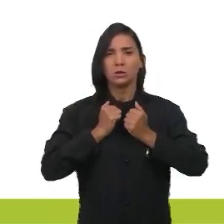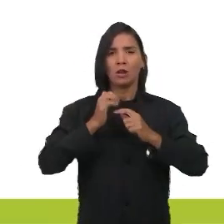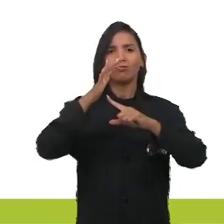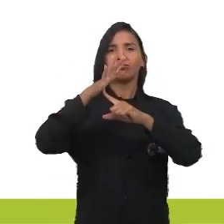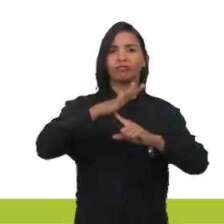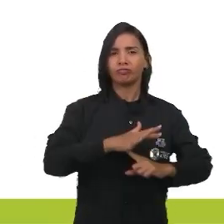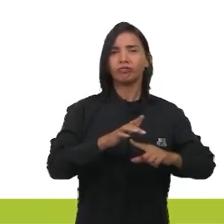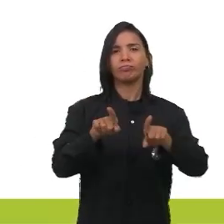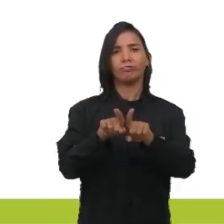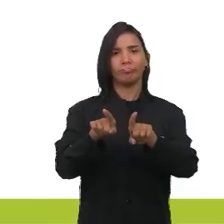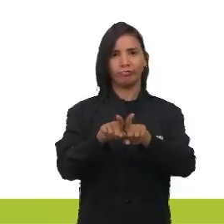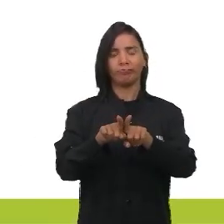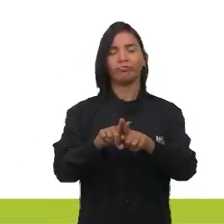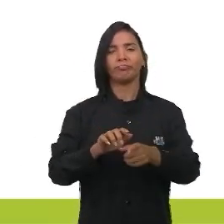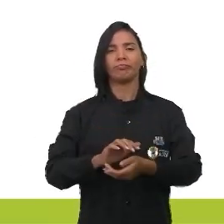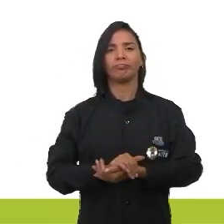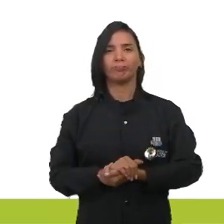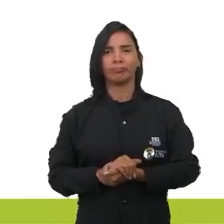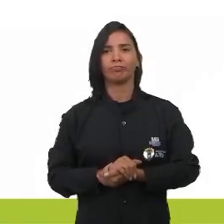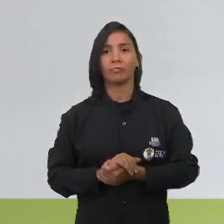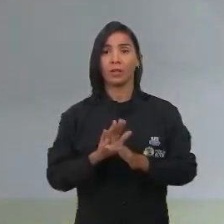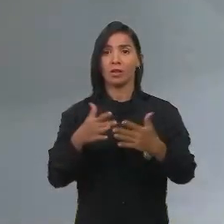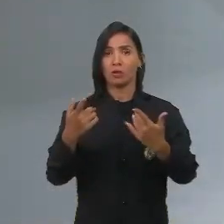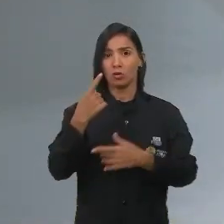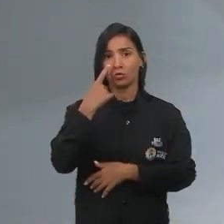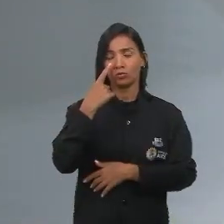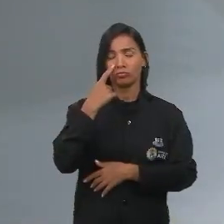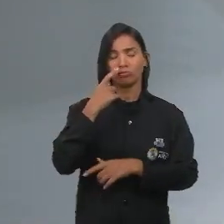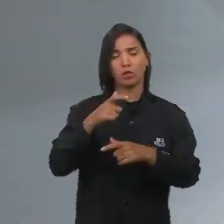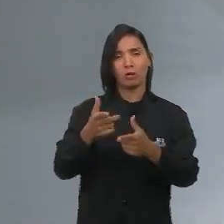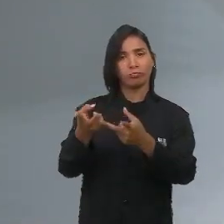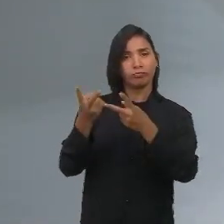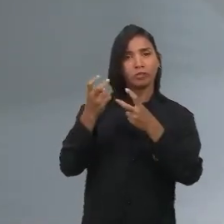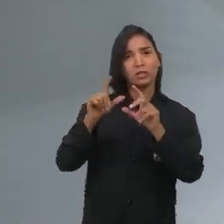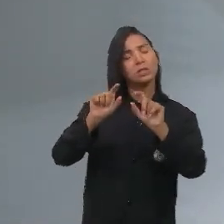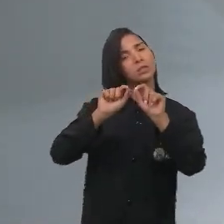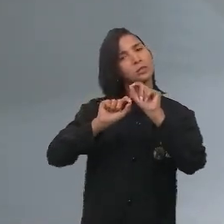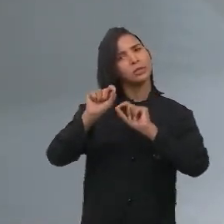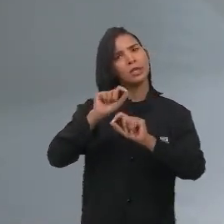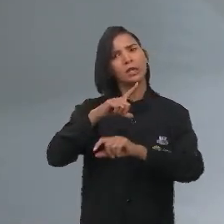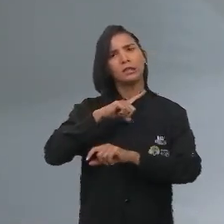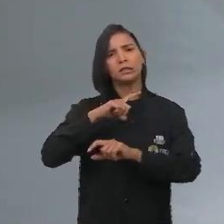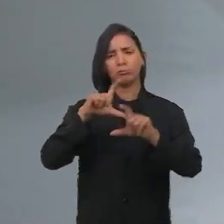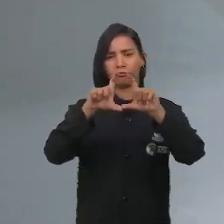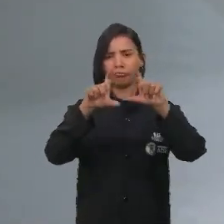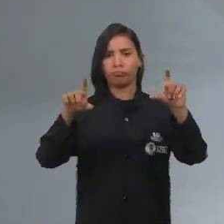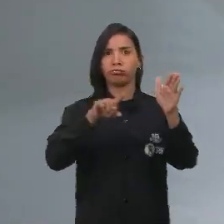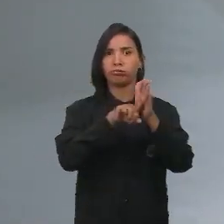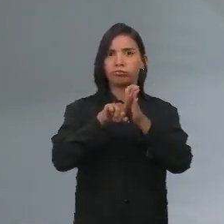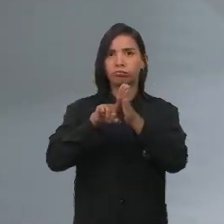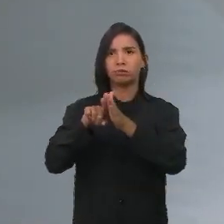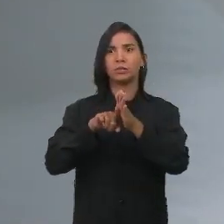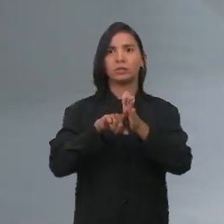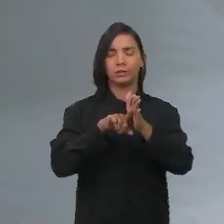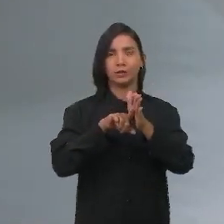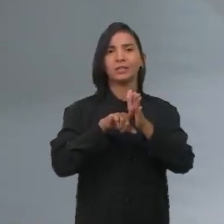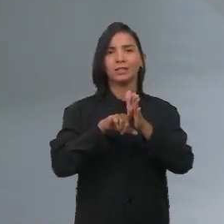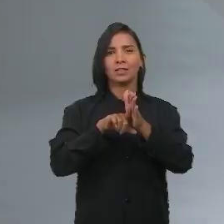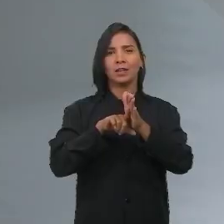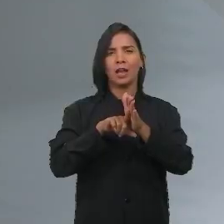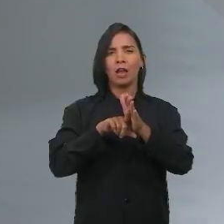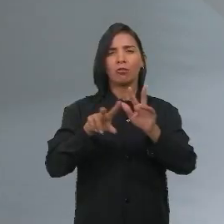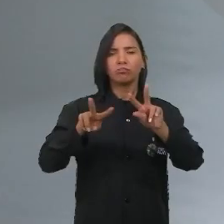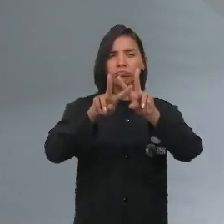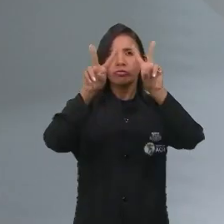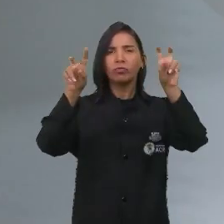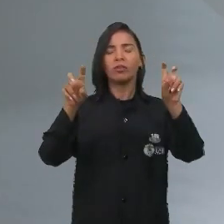são submetidos. Então percebam bem o seguinte, temos mais uma questão que ressalta a questão da